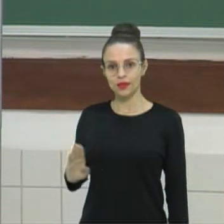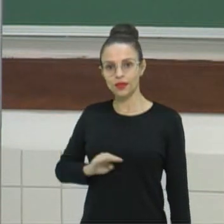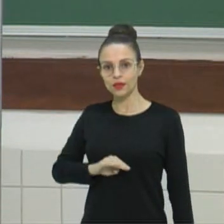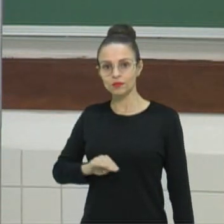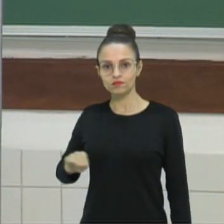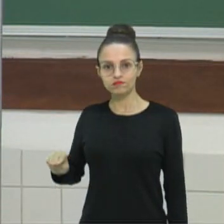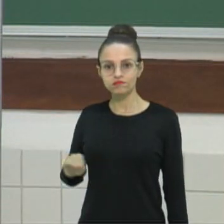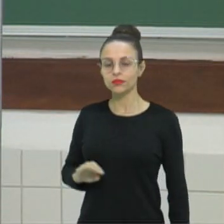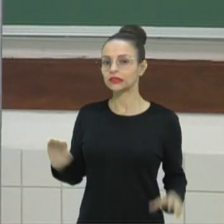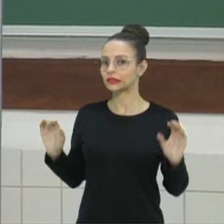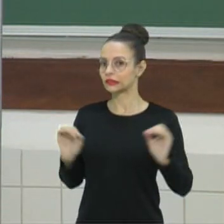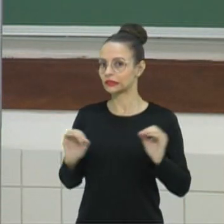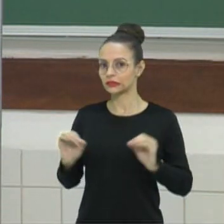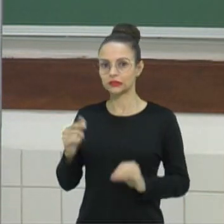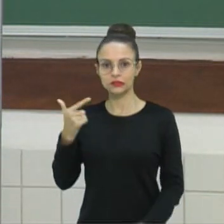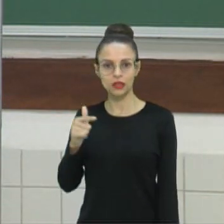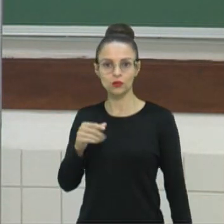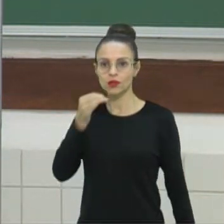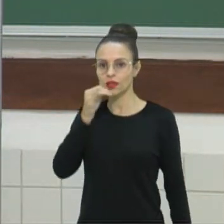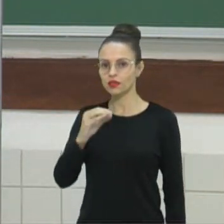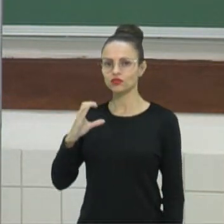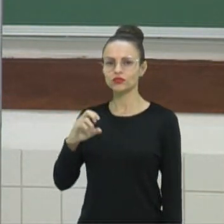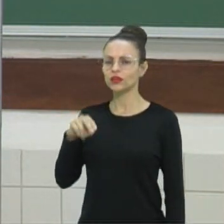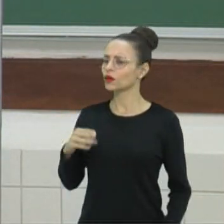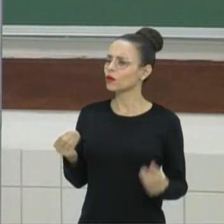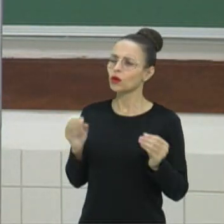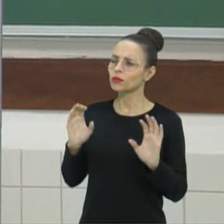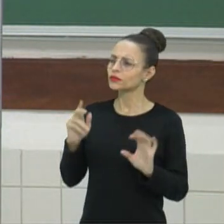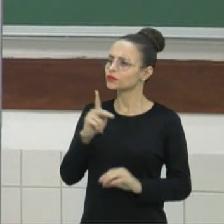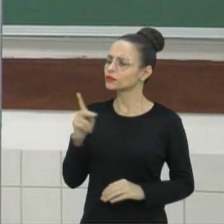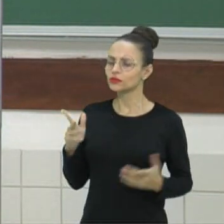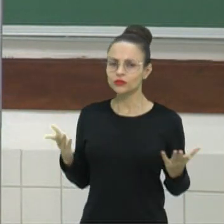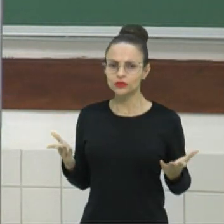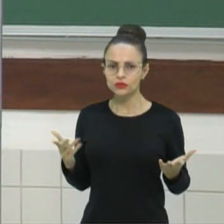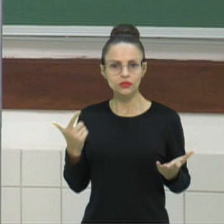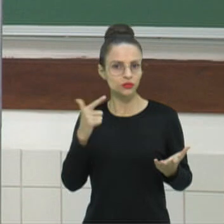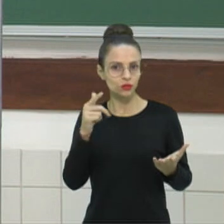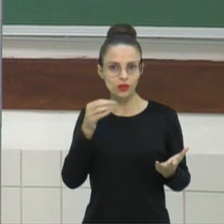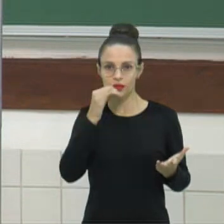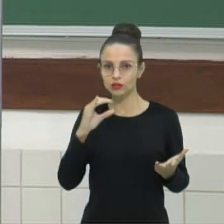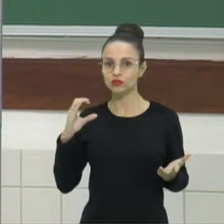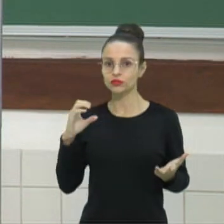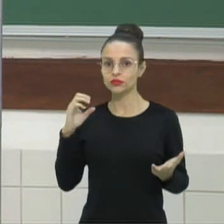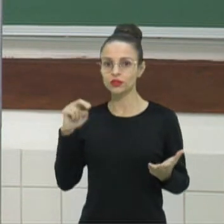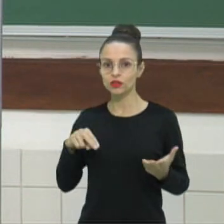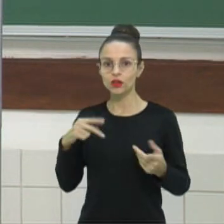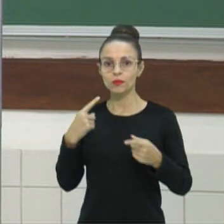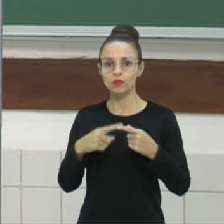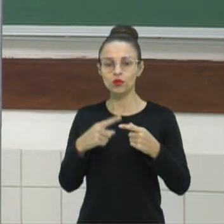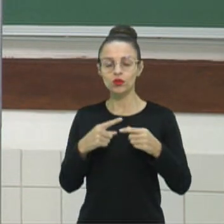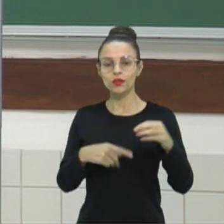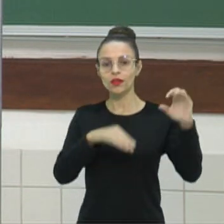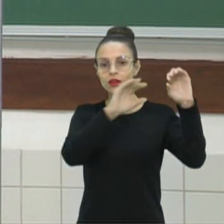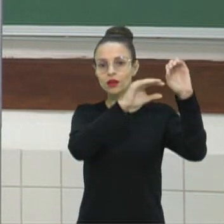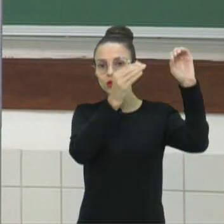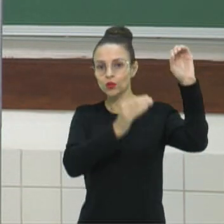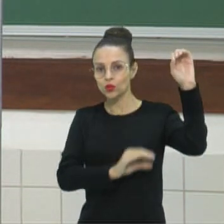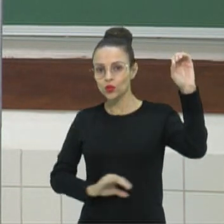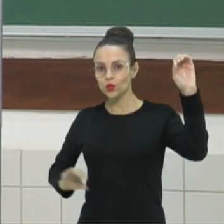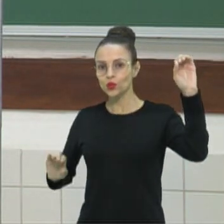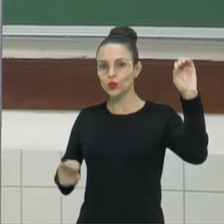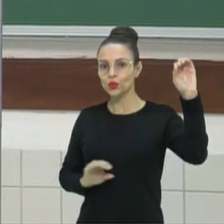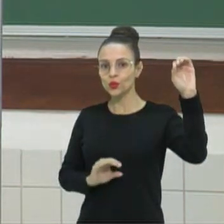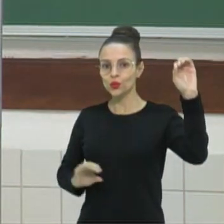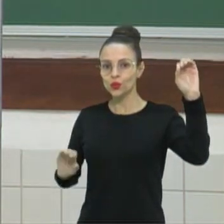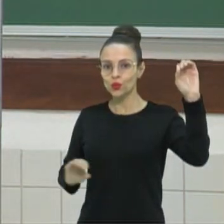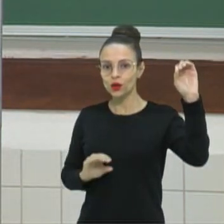ter energia cinética. Daí o cara fala assim, mas como assim, professor? Eu não vou ter energia cinética porque ele atinge uma velocidade, ele atinge a molinha e